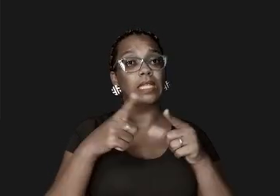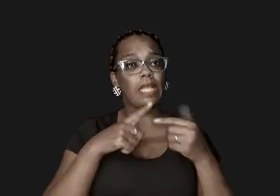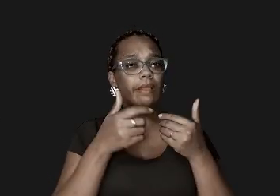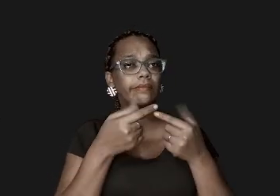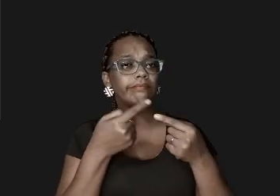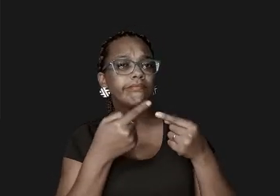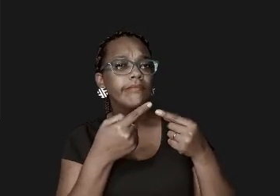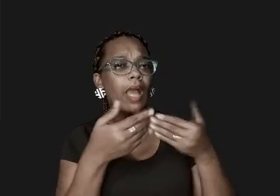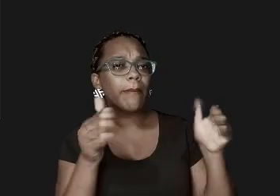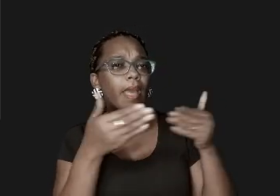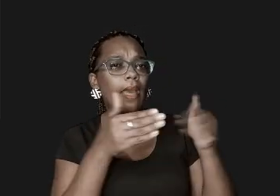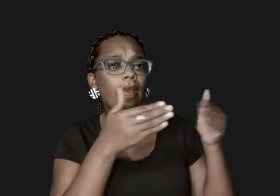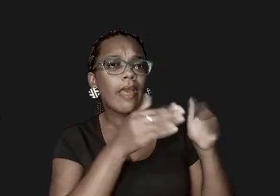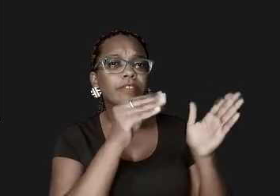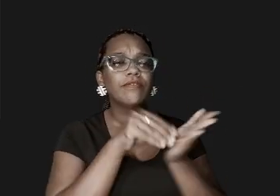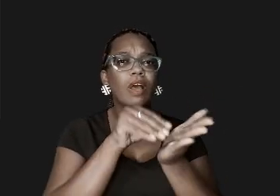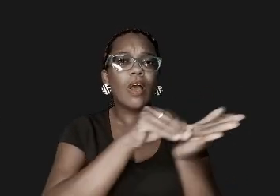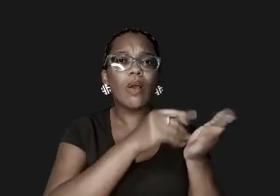08